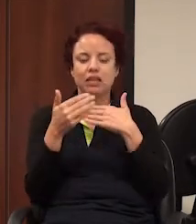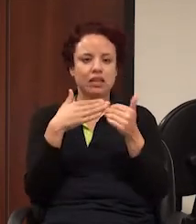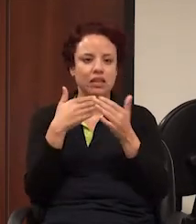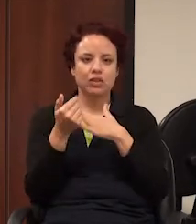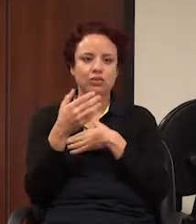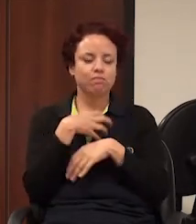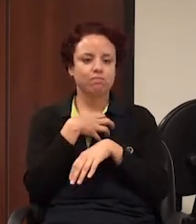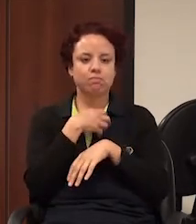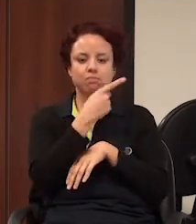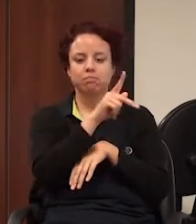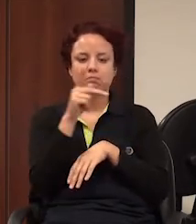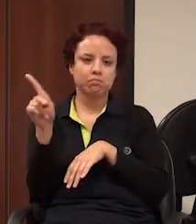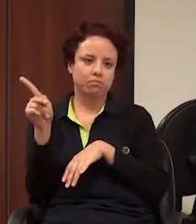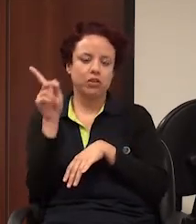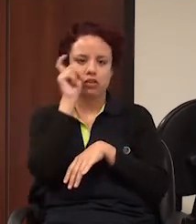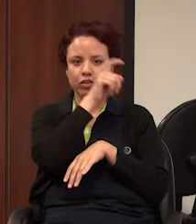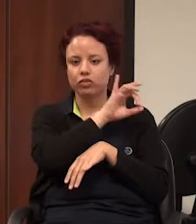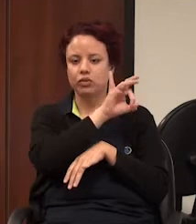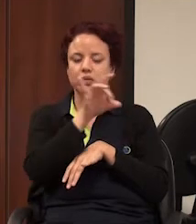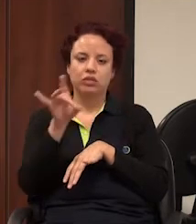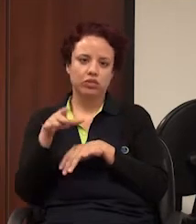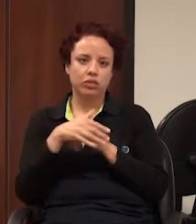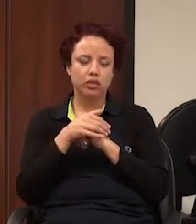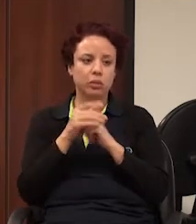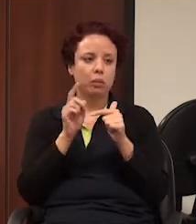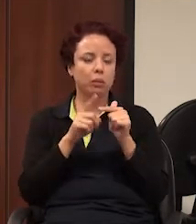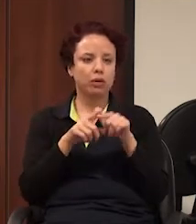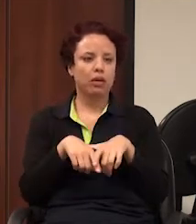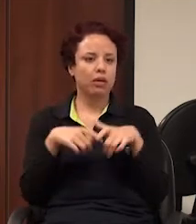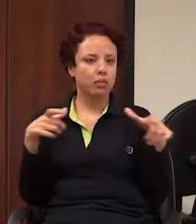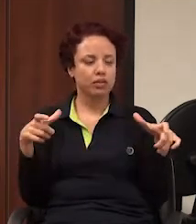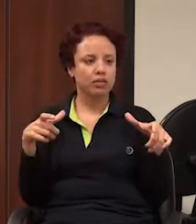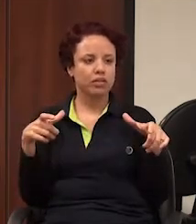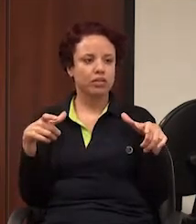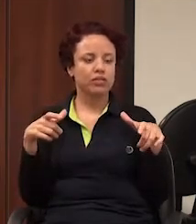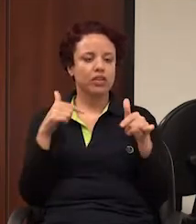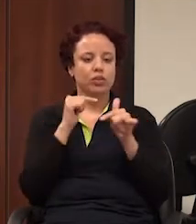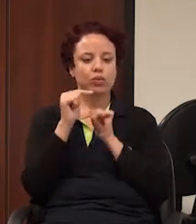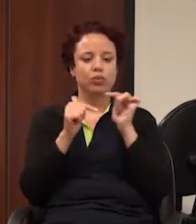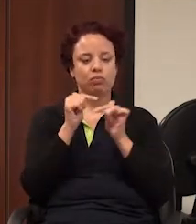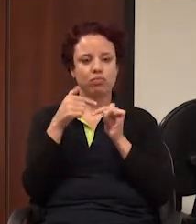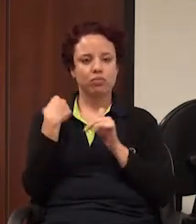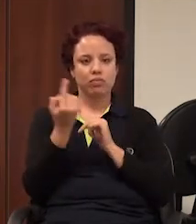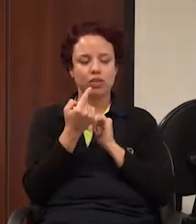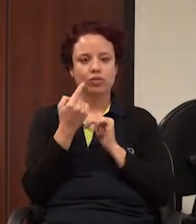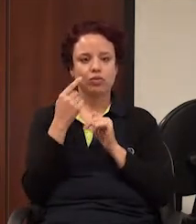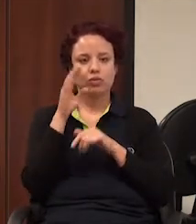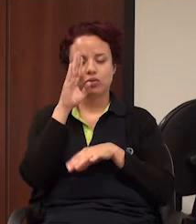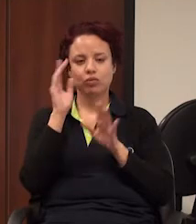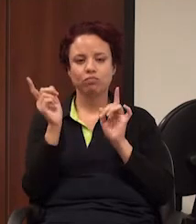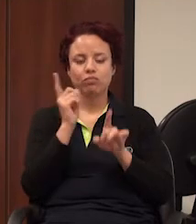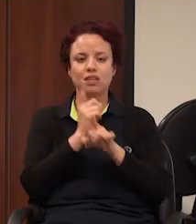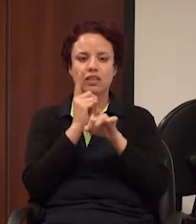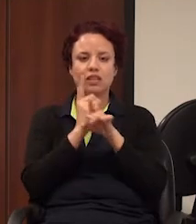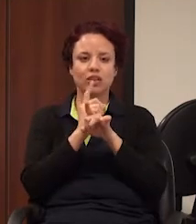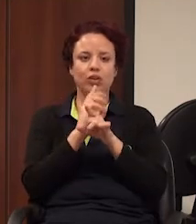de qualquer coisa, de qualquer dificuldade. Né, porque muitas das vezes lá o nosso serviço se depara com as situações e a